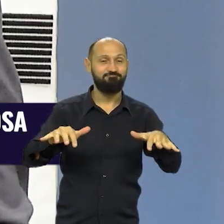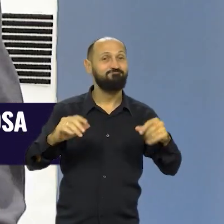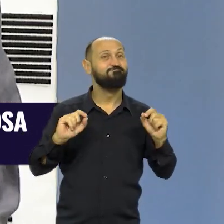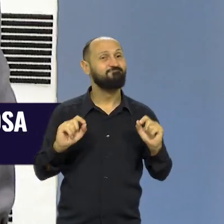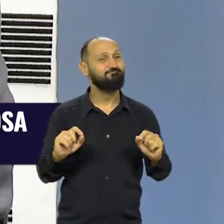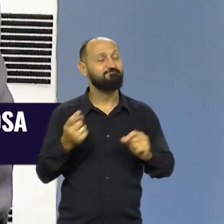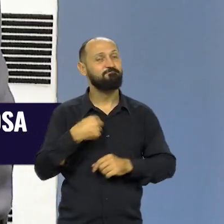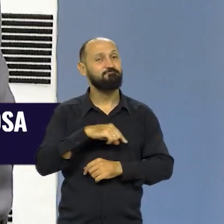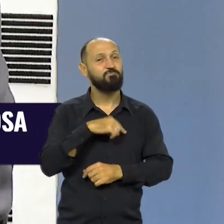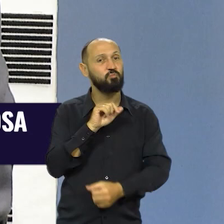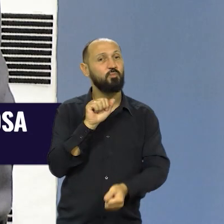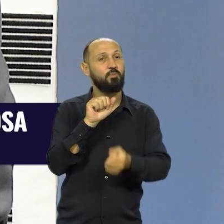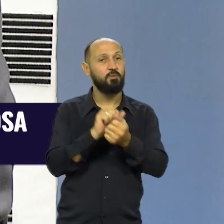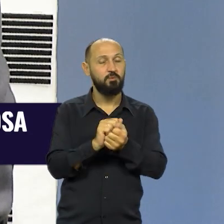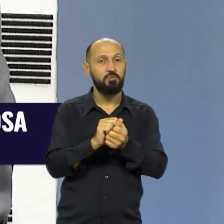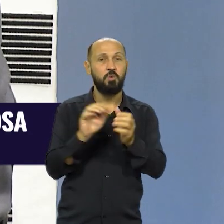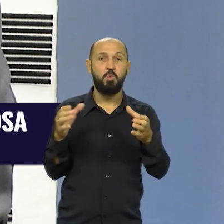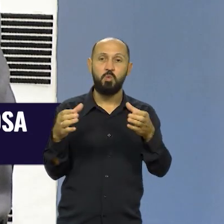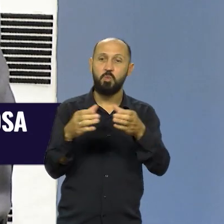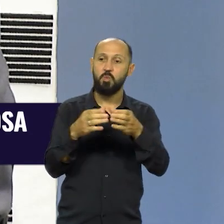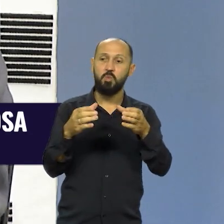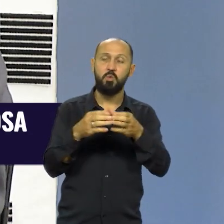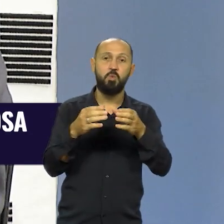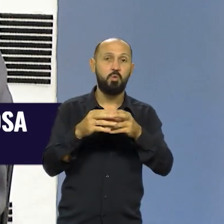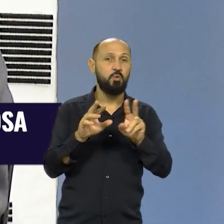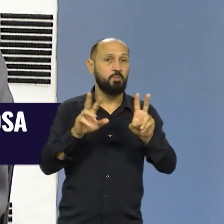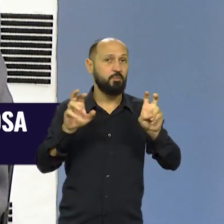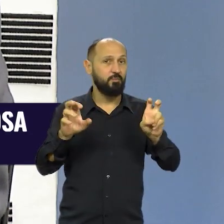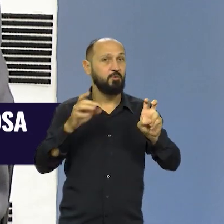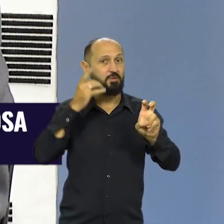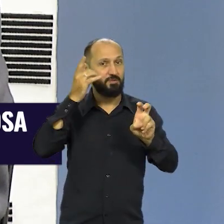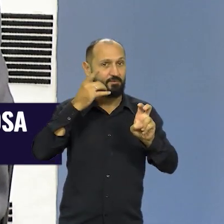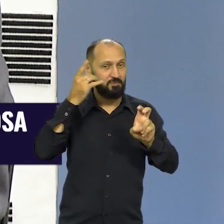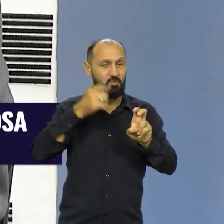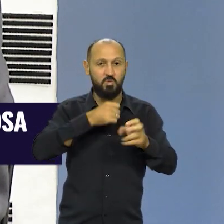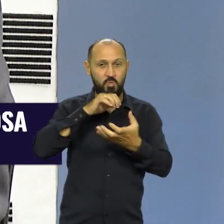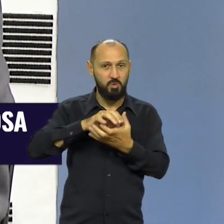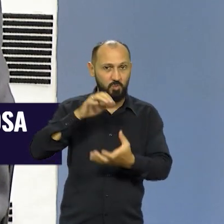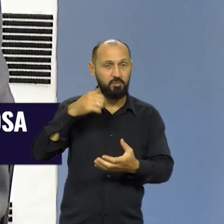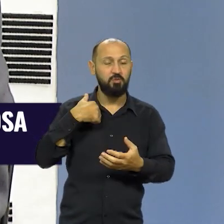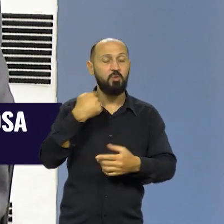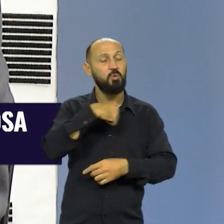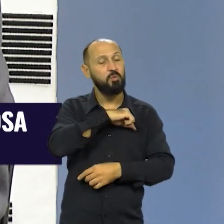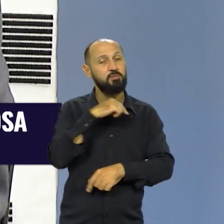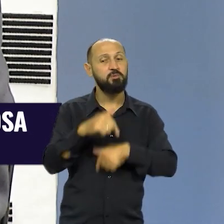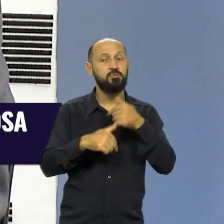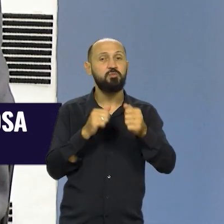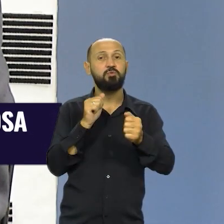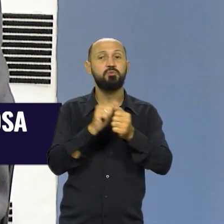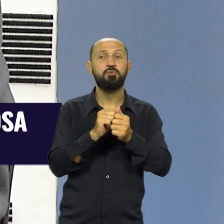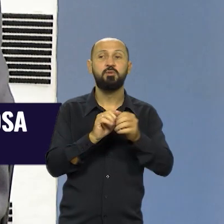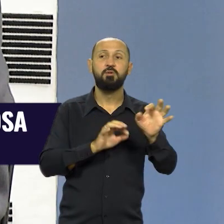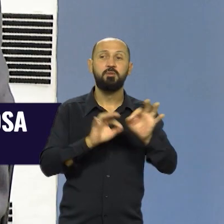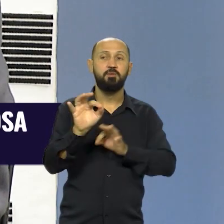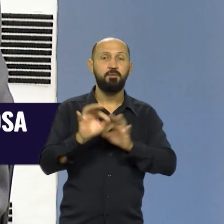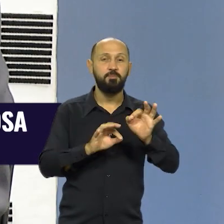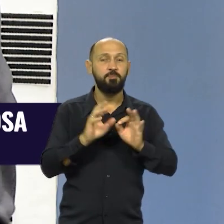divulgação, enfim, que nós, juntamente com a frente parlamentar e todos os atores, estaríamos